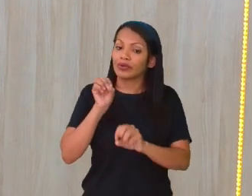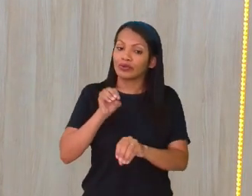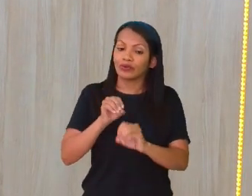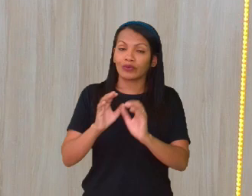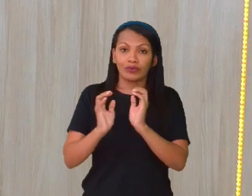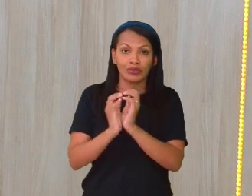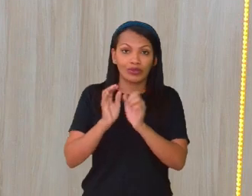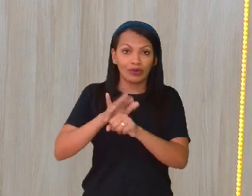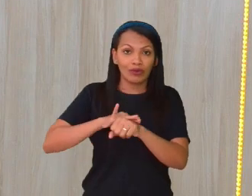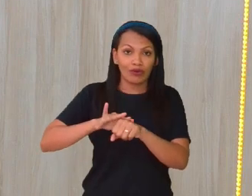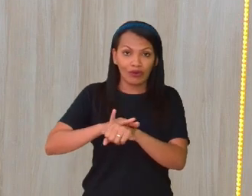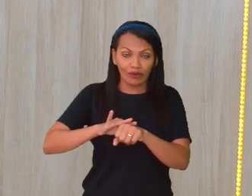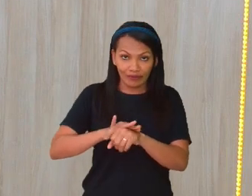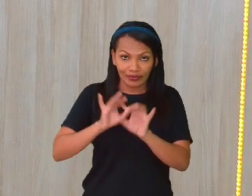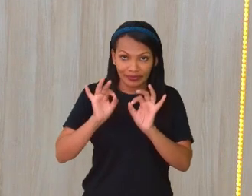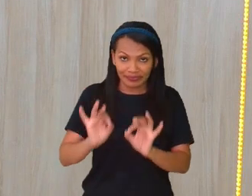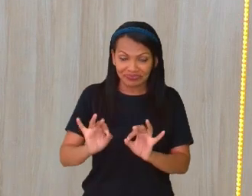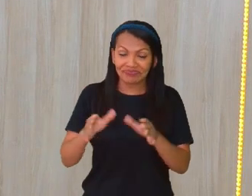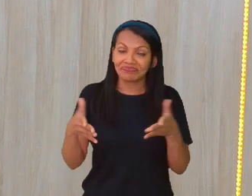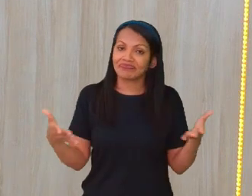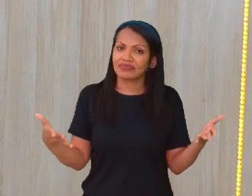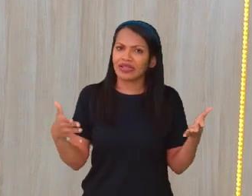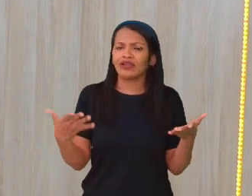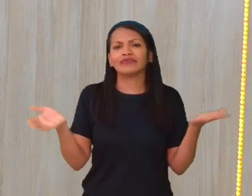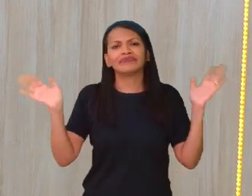e conversa com a gente por lá, tá certo? Então, ó,